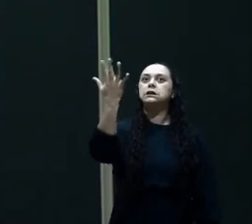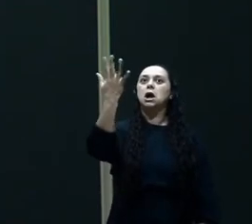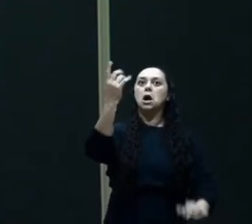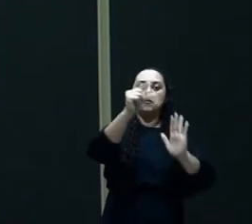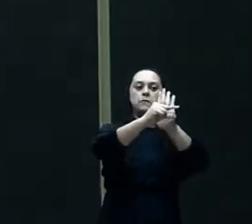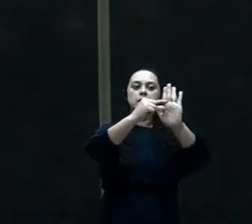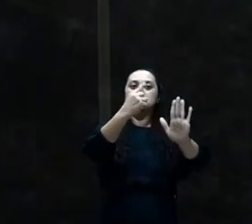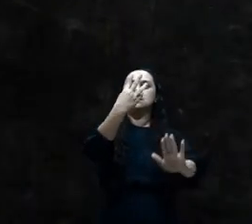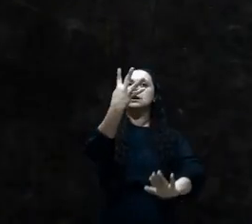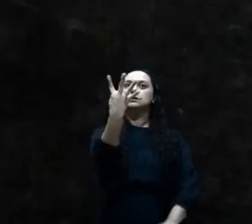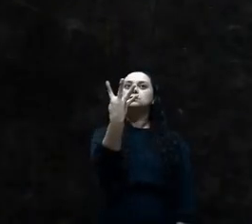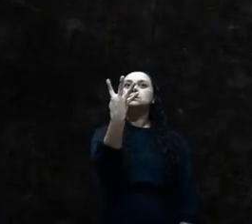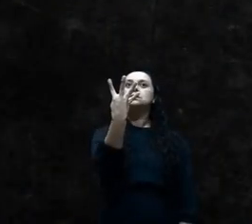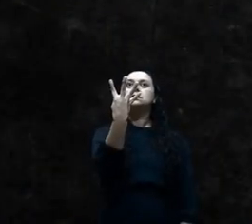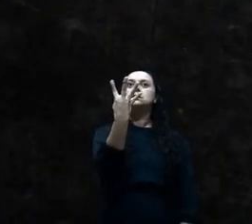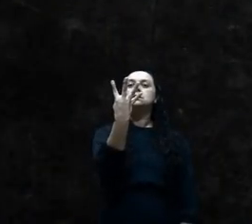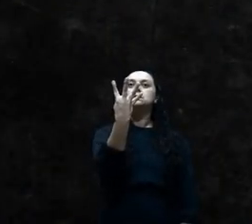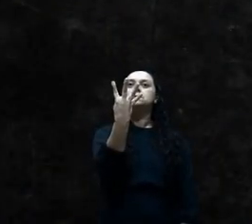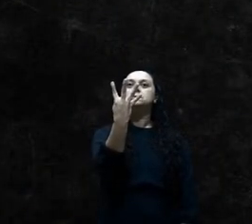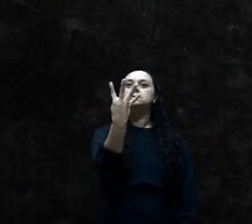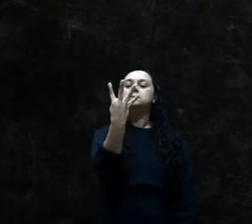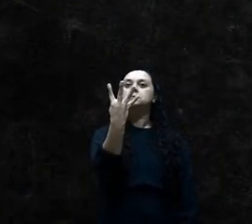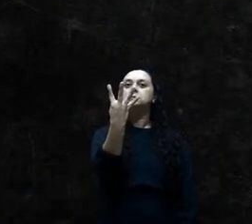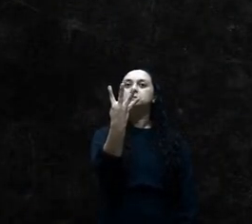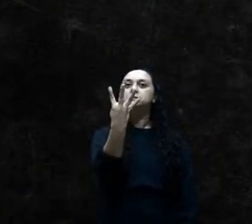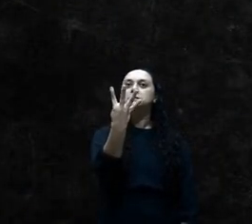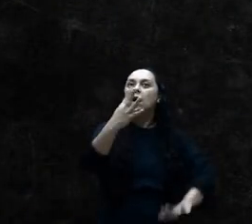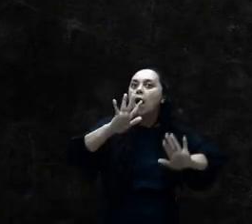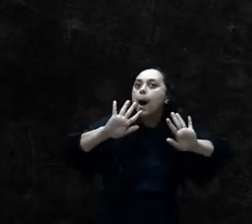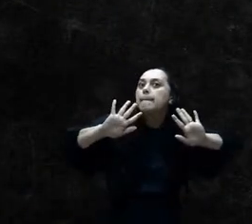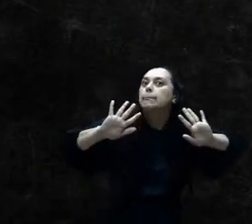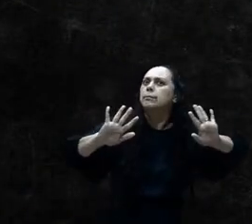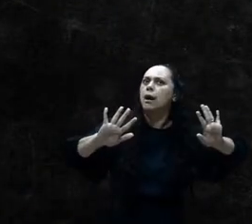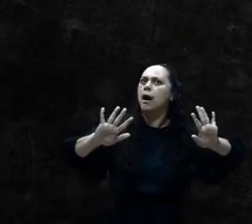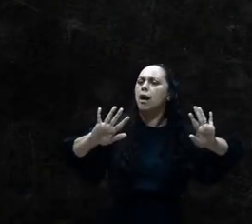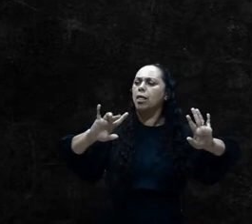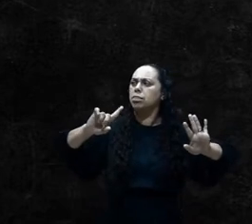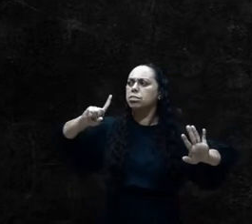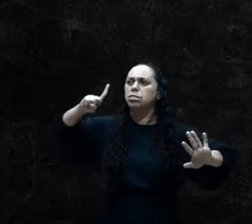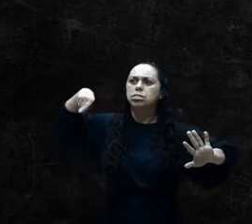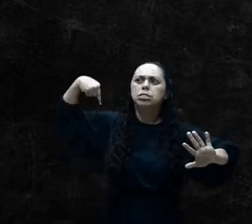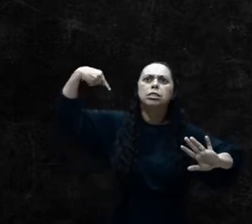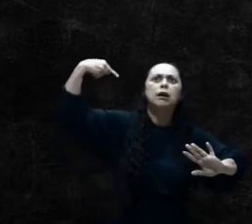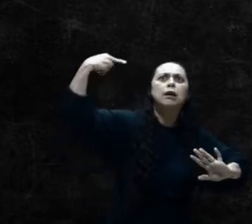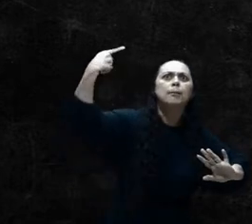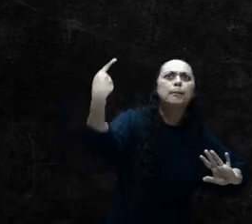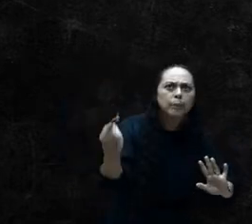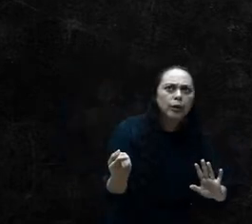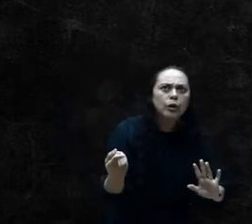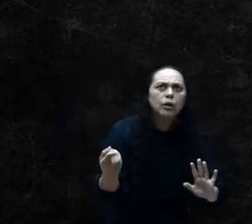17 diz assim entretanto não muito depois